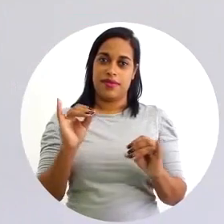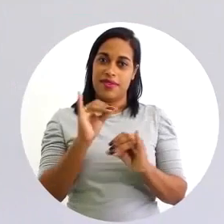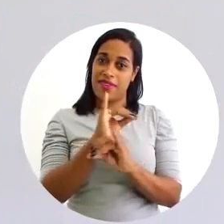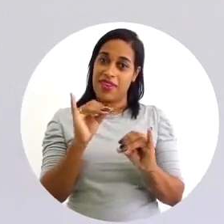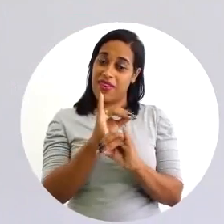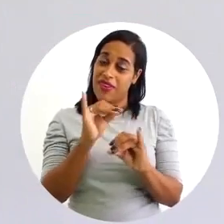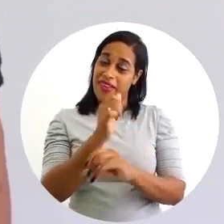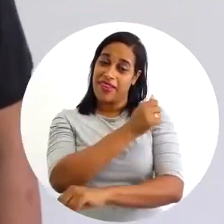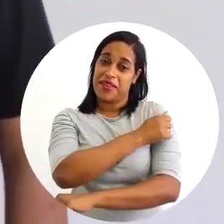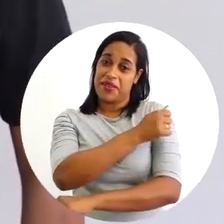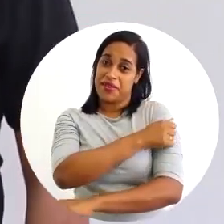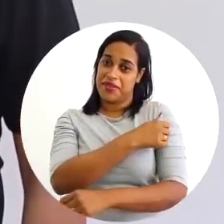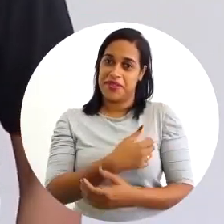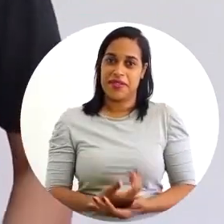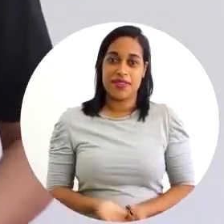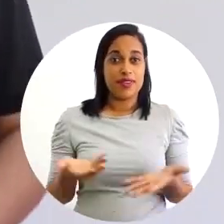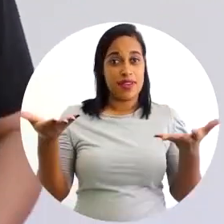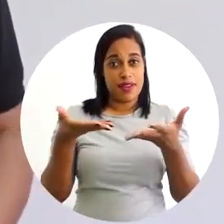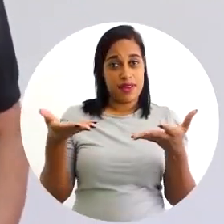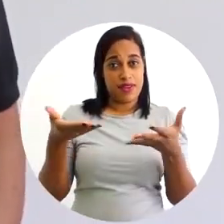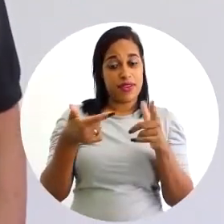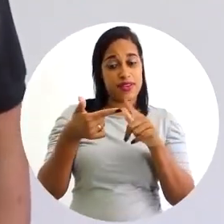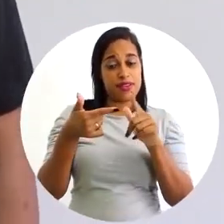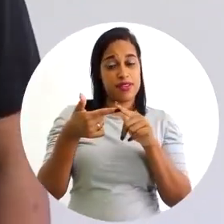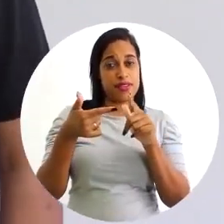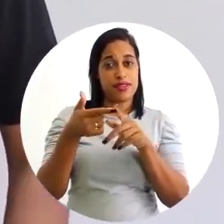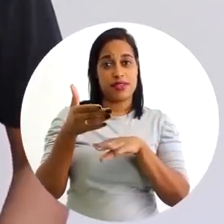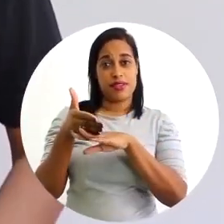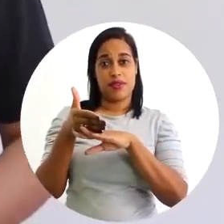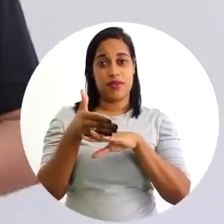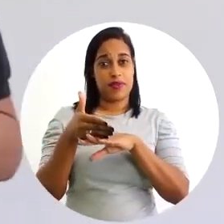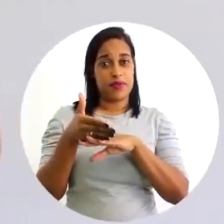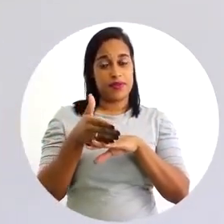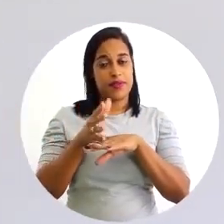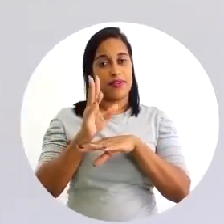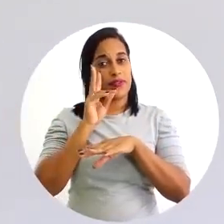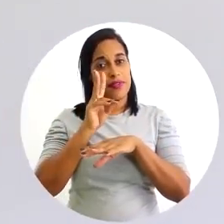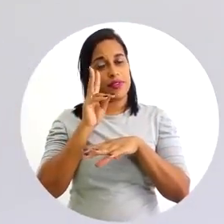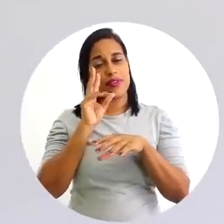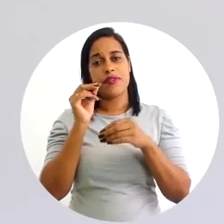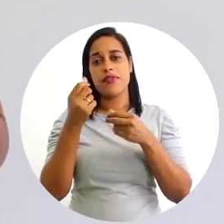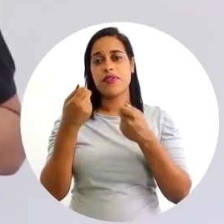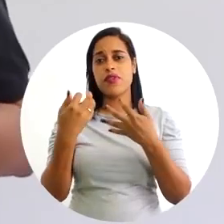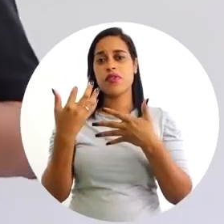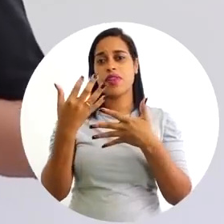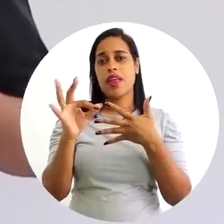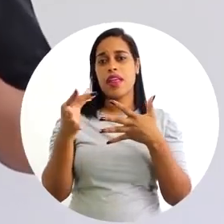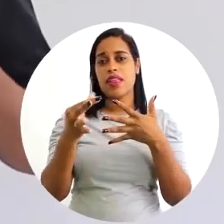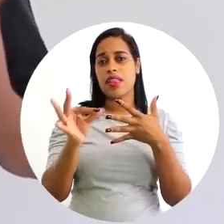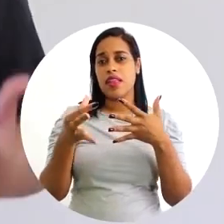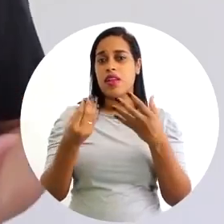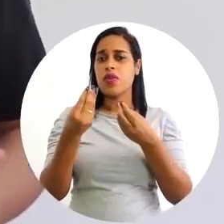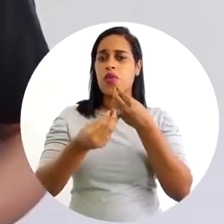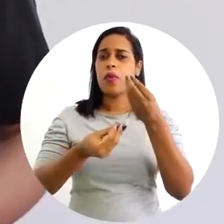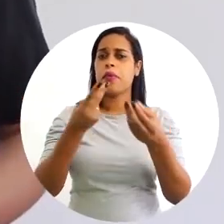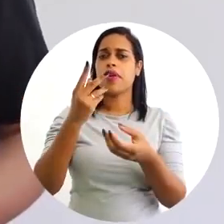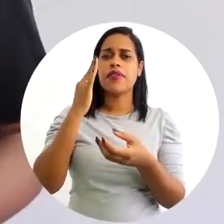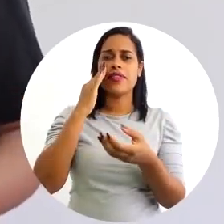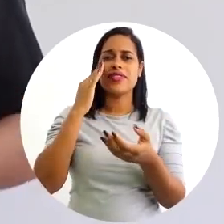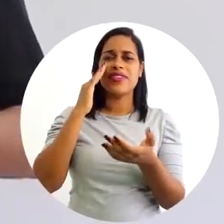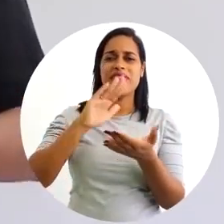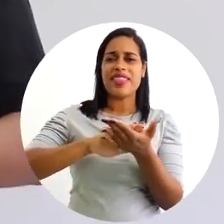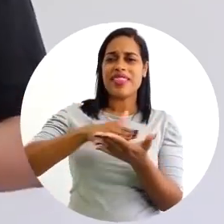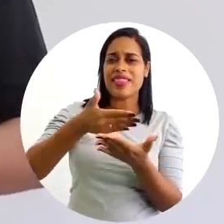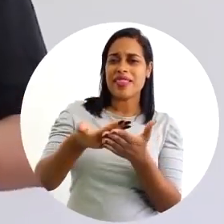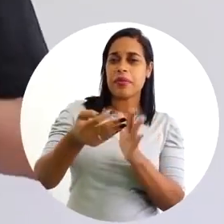Hello students! Agora nessa segunda videoaula, o que a gente vai ver com mais detalhe é como você vai interpretar um